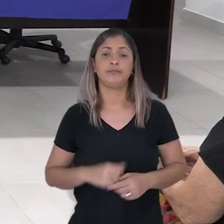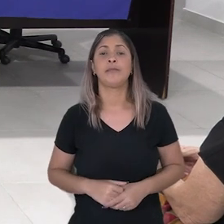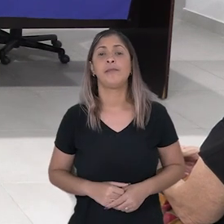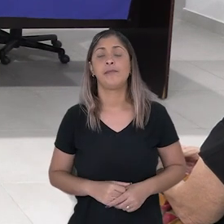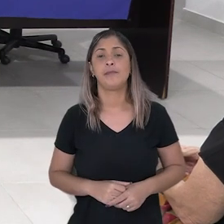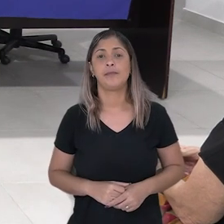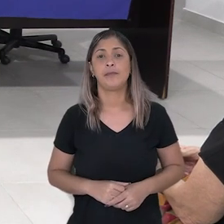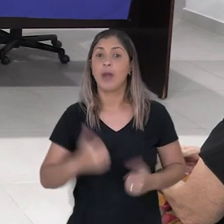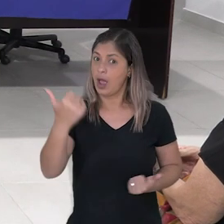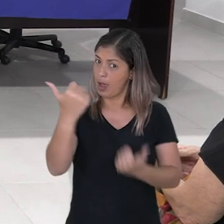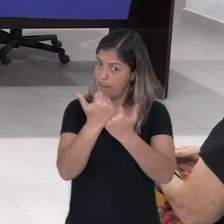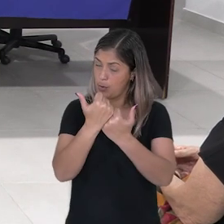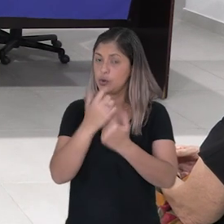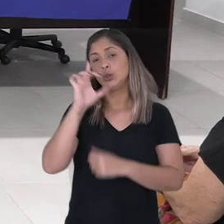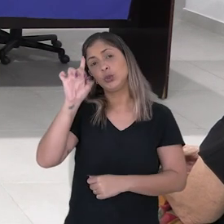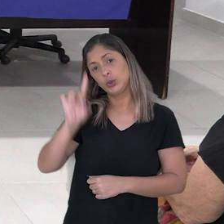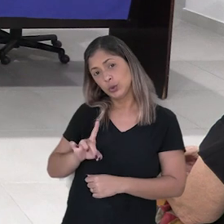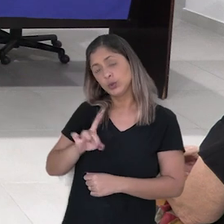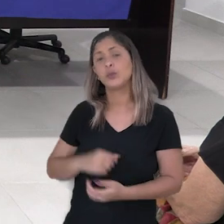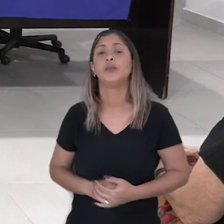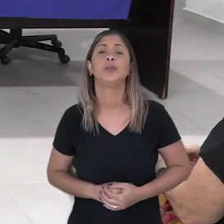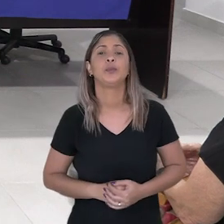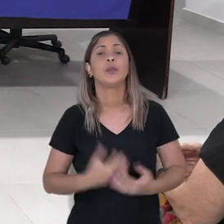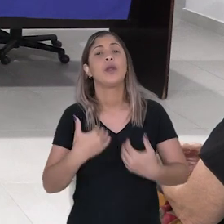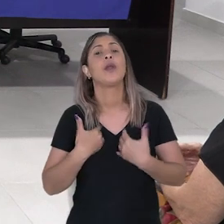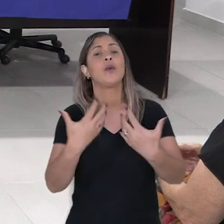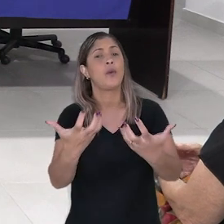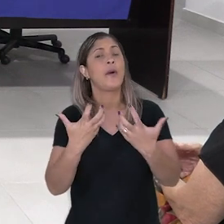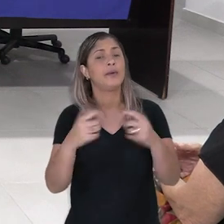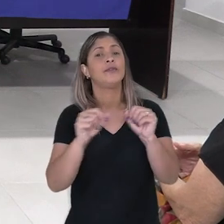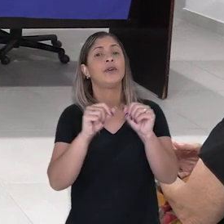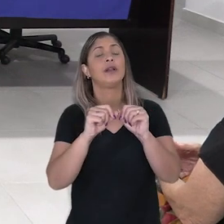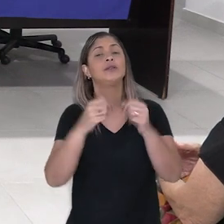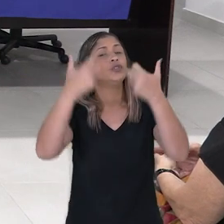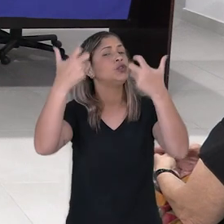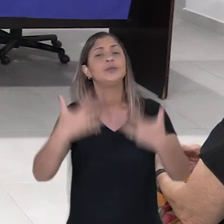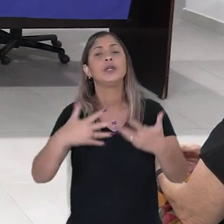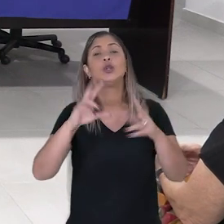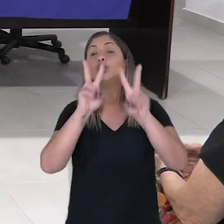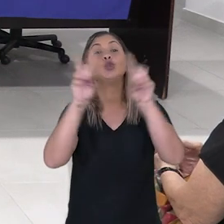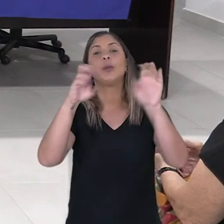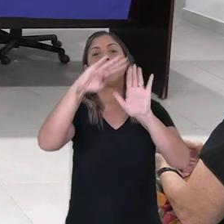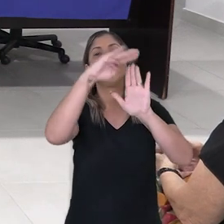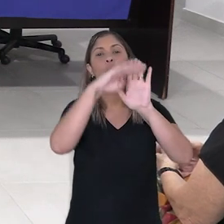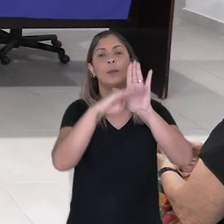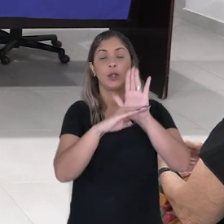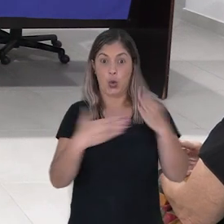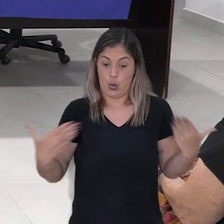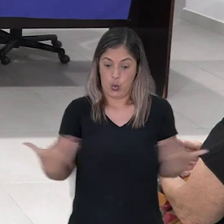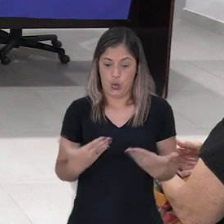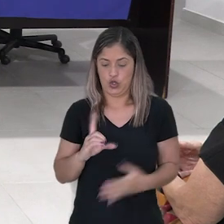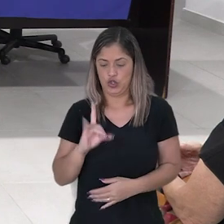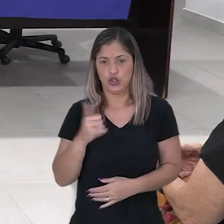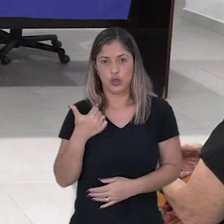Já falei do apoio da direção. Eu queria falar da programação. A programação hoje, dia 18, é